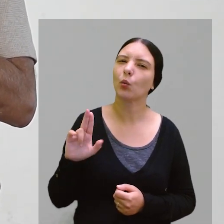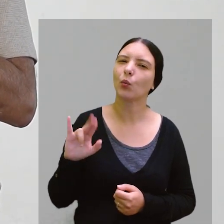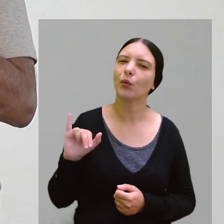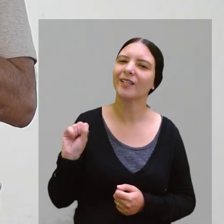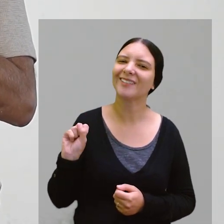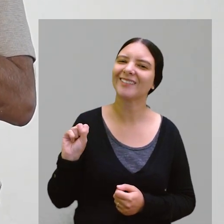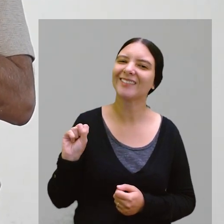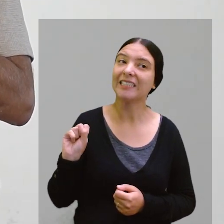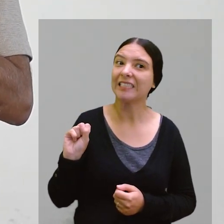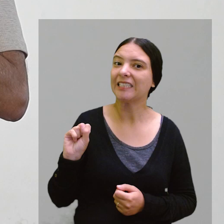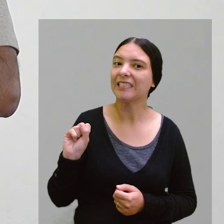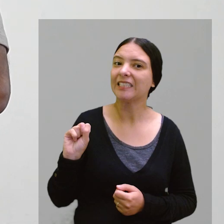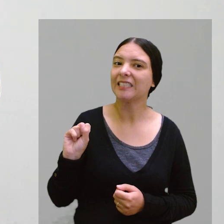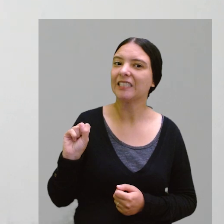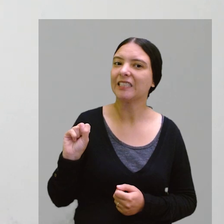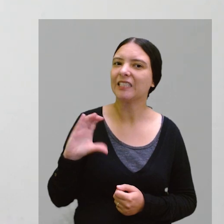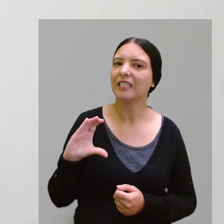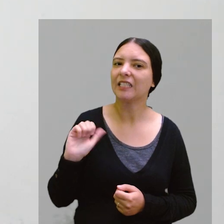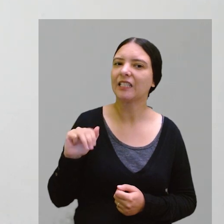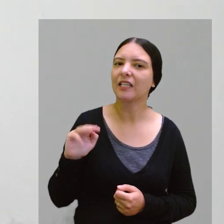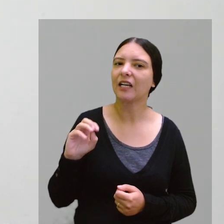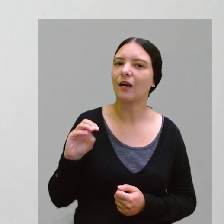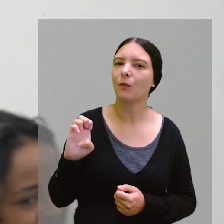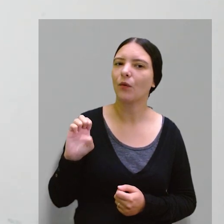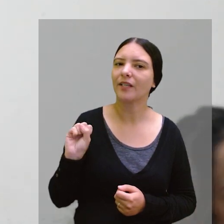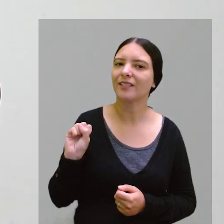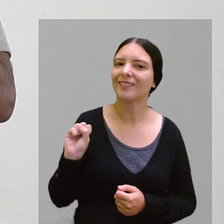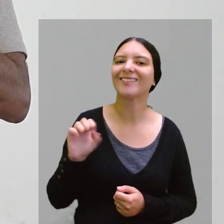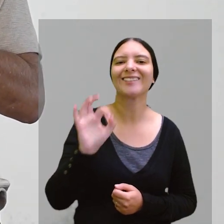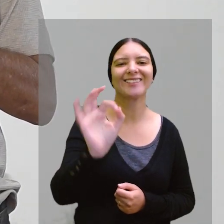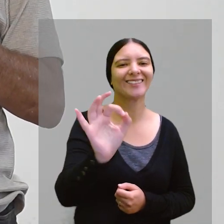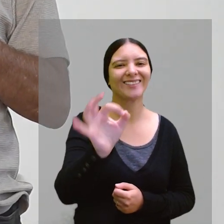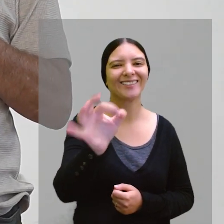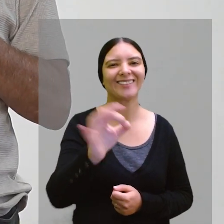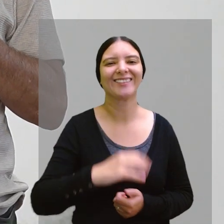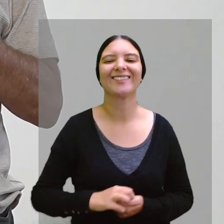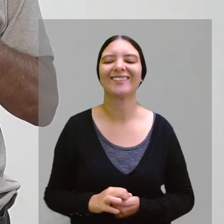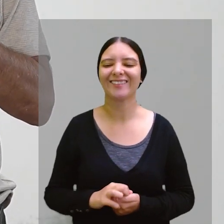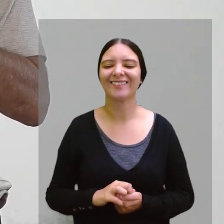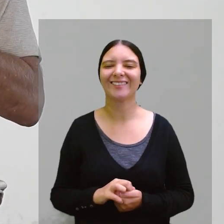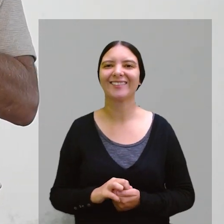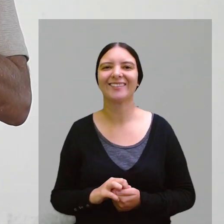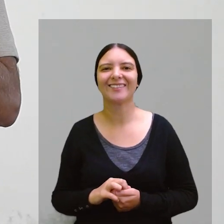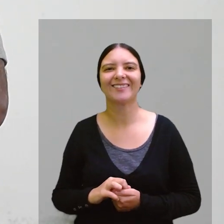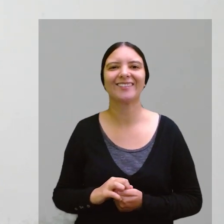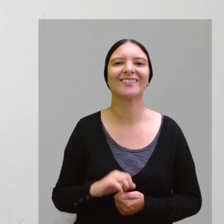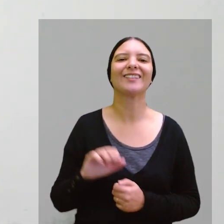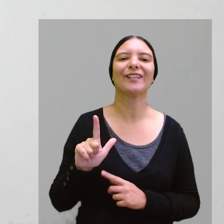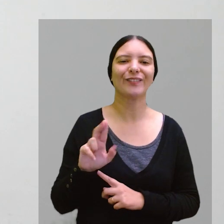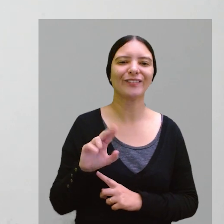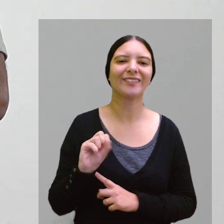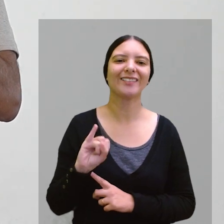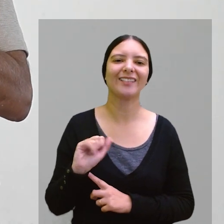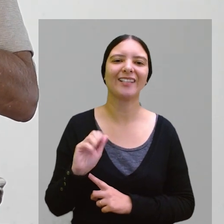Luiz. Hã? Luiz de Camões, isso mesmo, Luiz de Camões, com os Lusíadas.